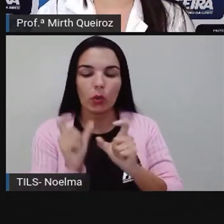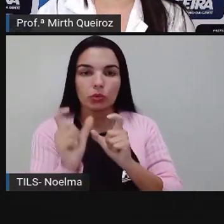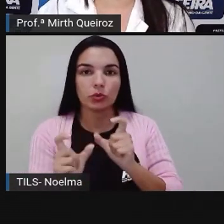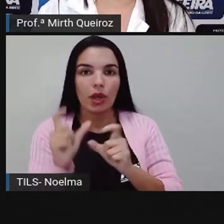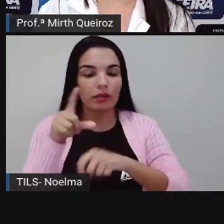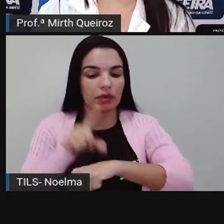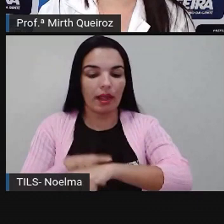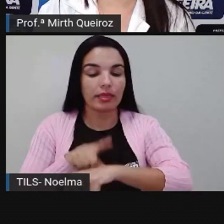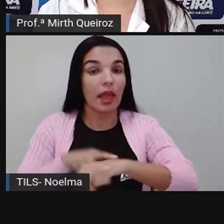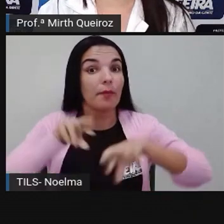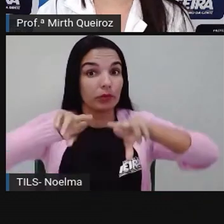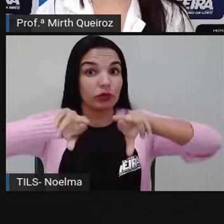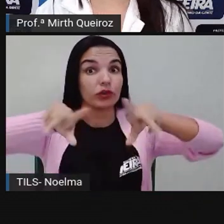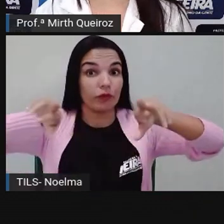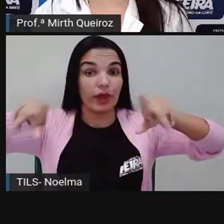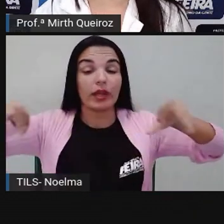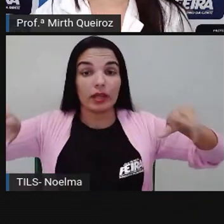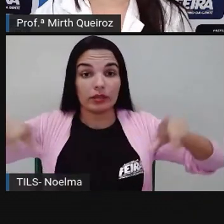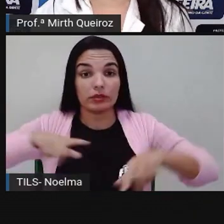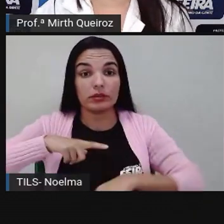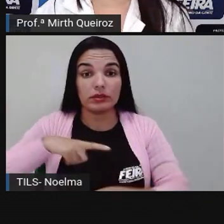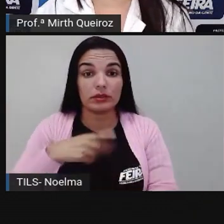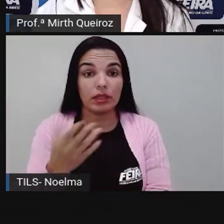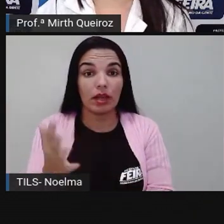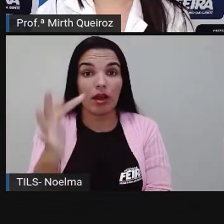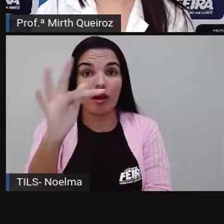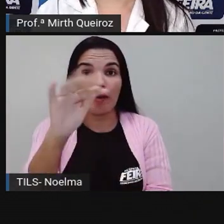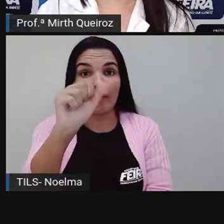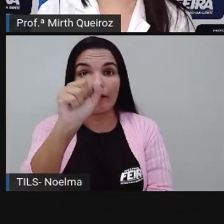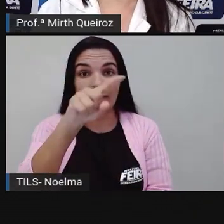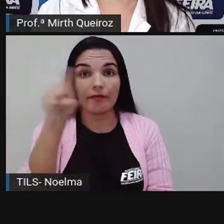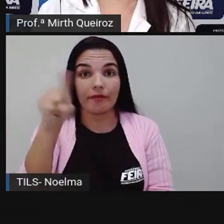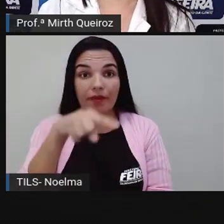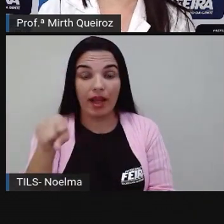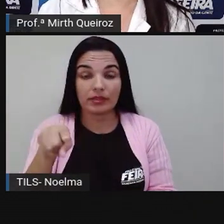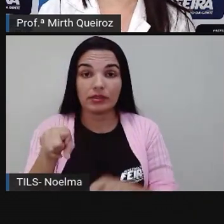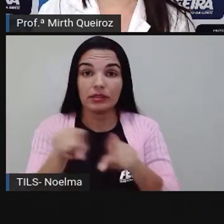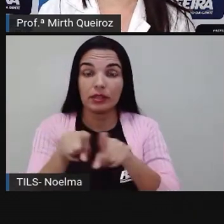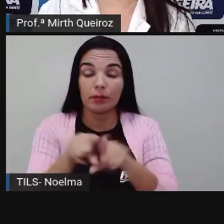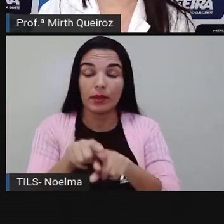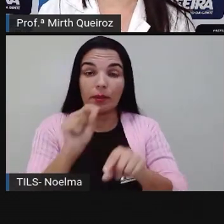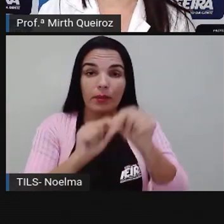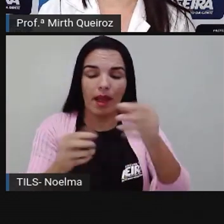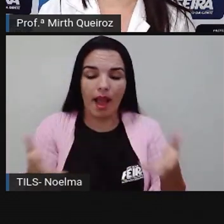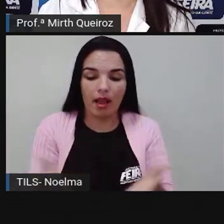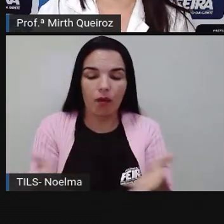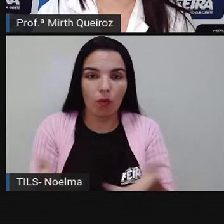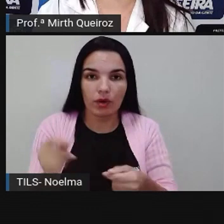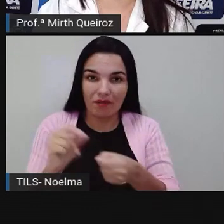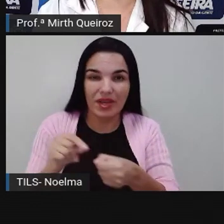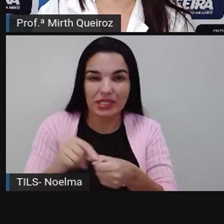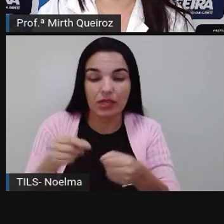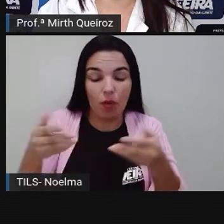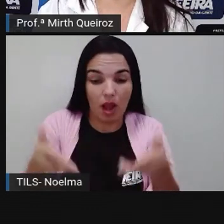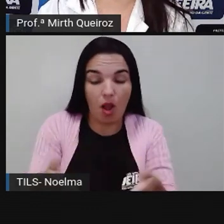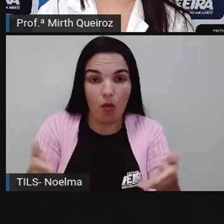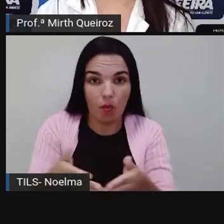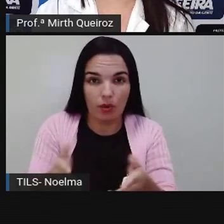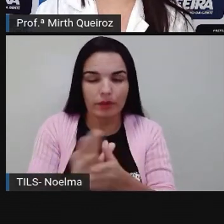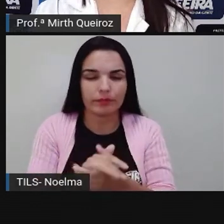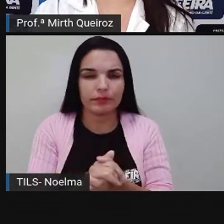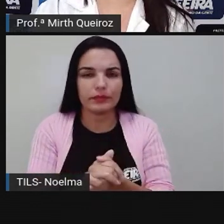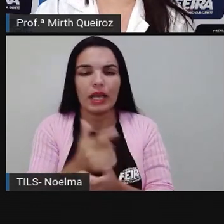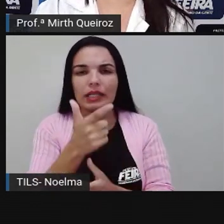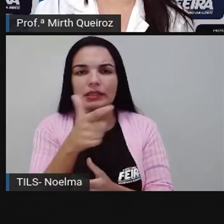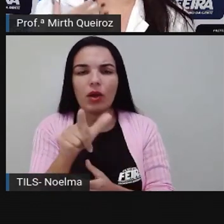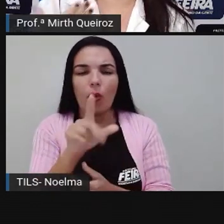nós temos aí faz e fez. Faz é quem está fazendo ainda, né? Ele faz, ele faz.